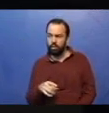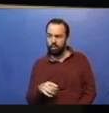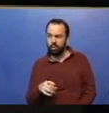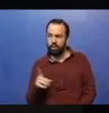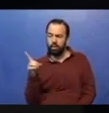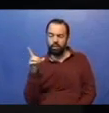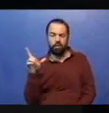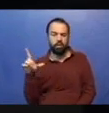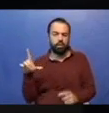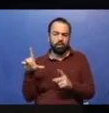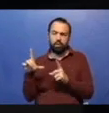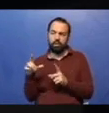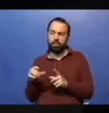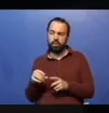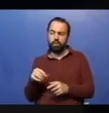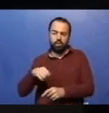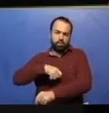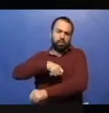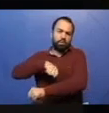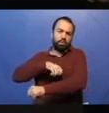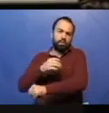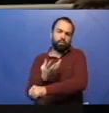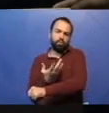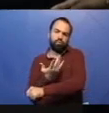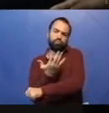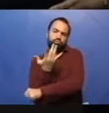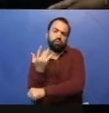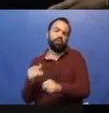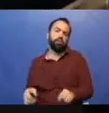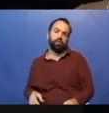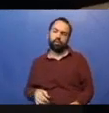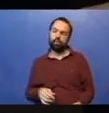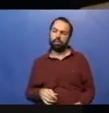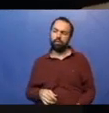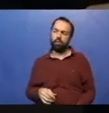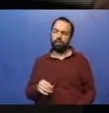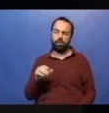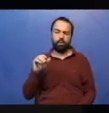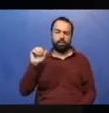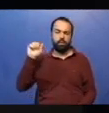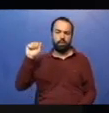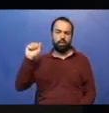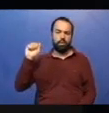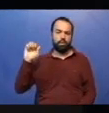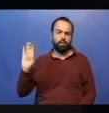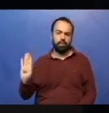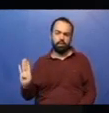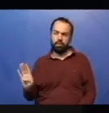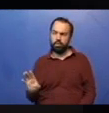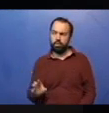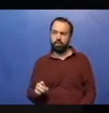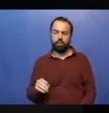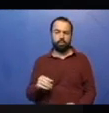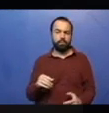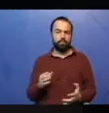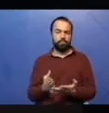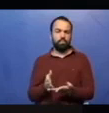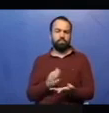nós falamos, né, da água na panela. E responder a perguntinha A e B. Anota aí,